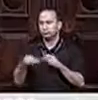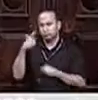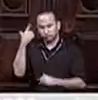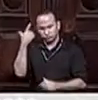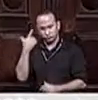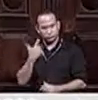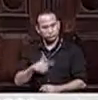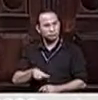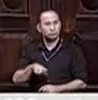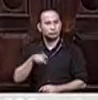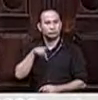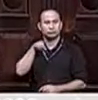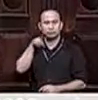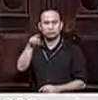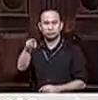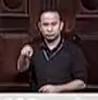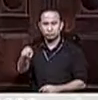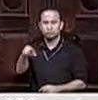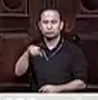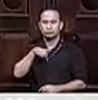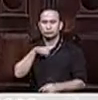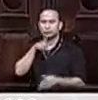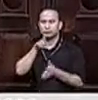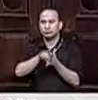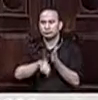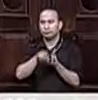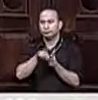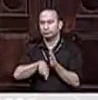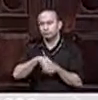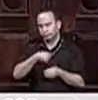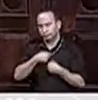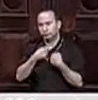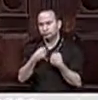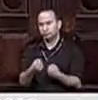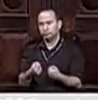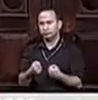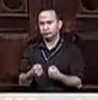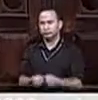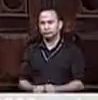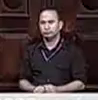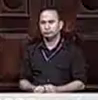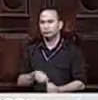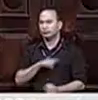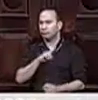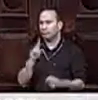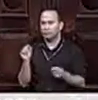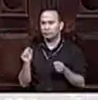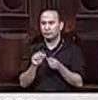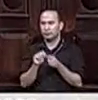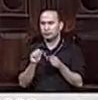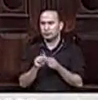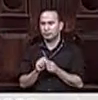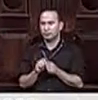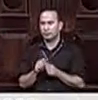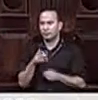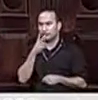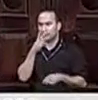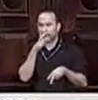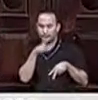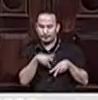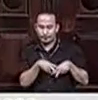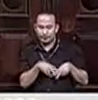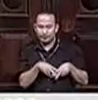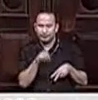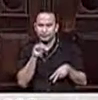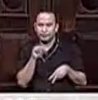está punindo os poderes com isso. Então, fizeram uma armadilha que, no